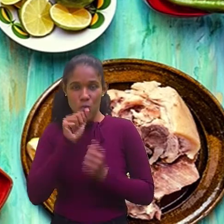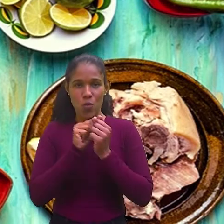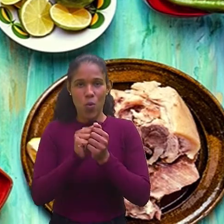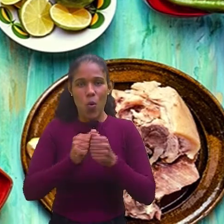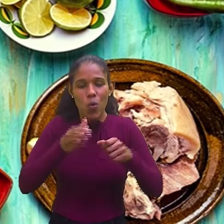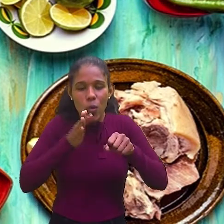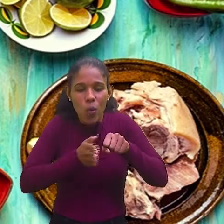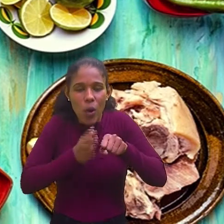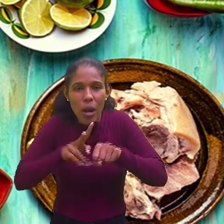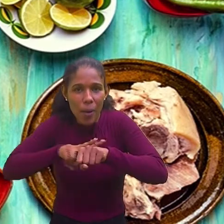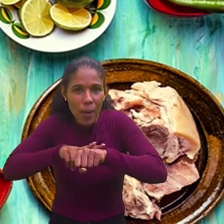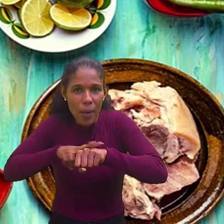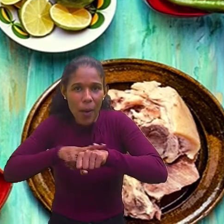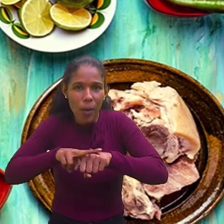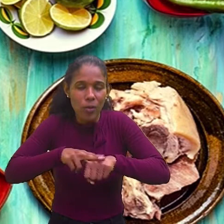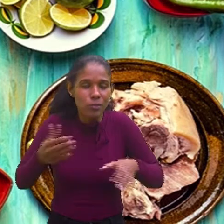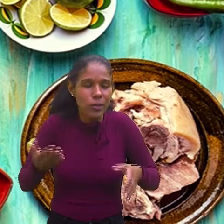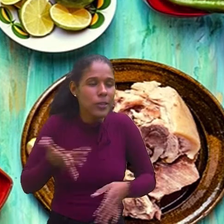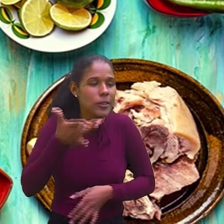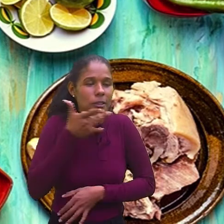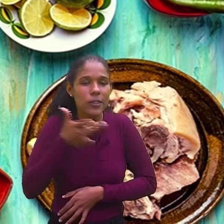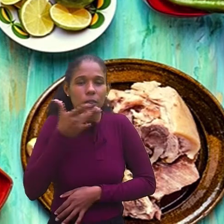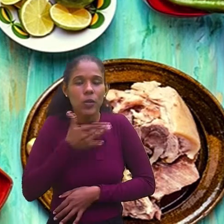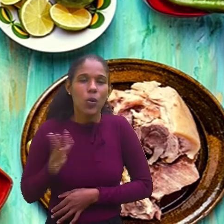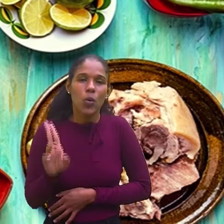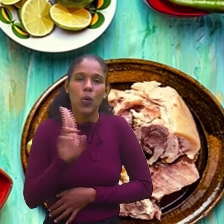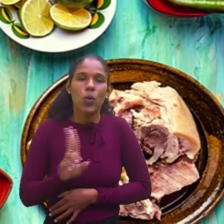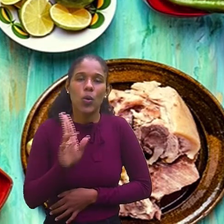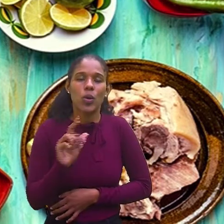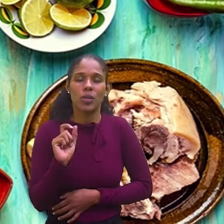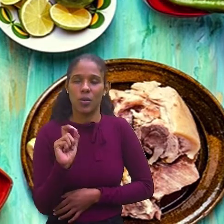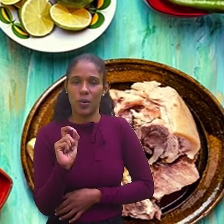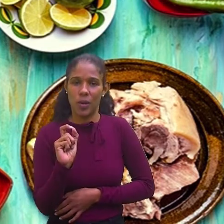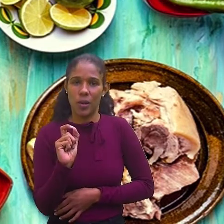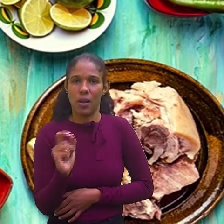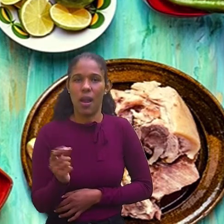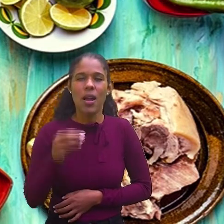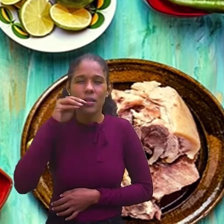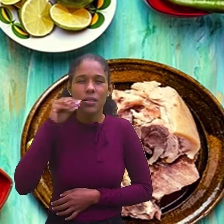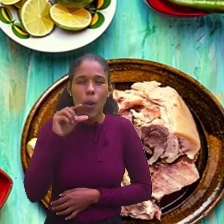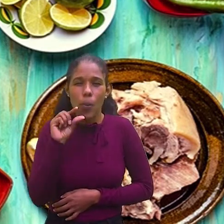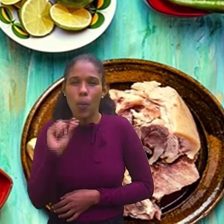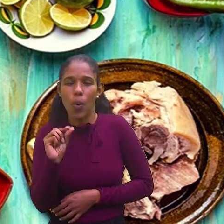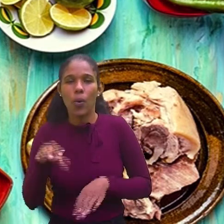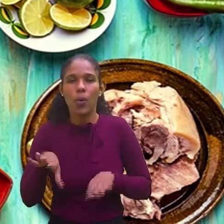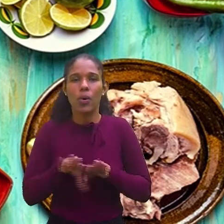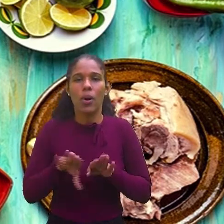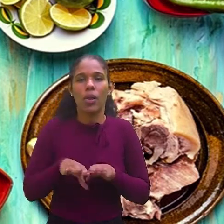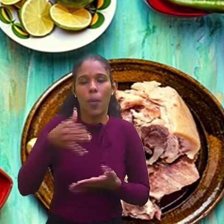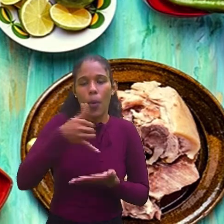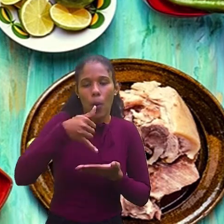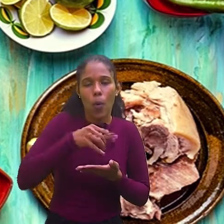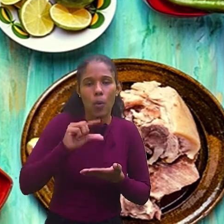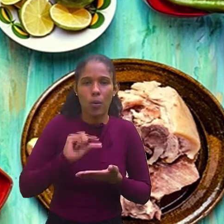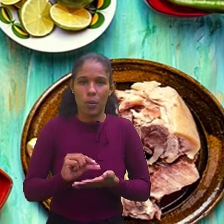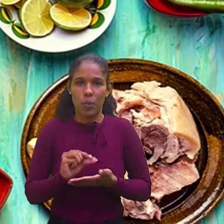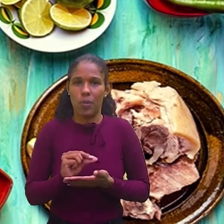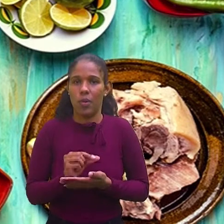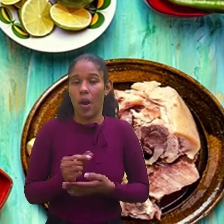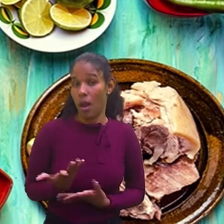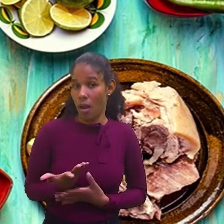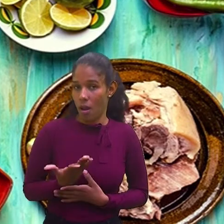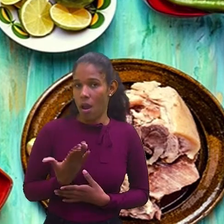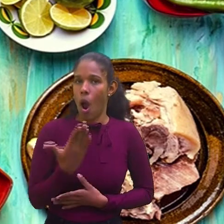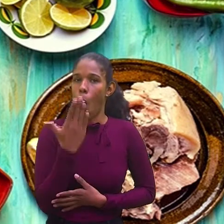por não utilizar temperos fortes. Usa pouco sal e gordura apenas para refogar os alimentos. A cozinha mineira é rica e muito